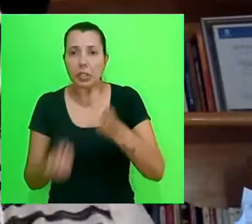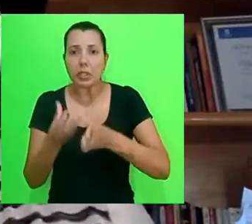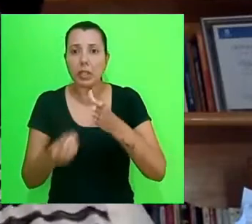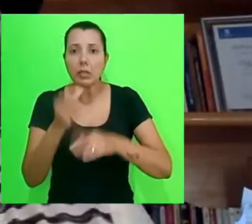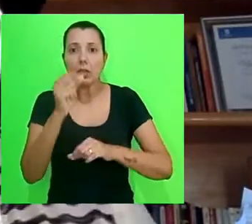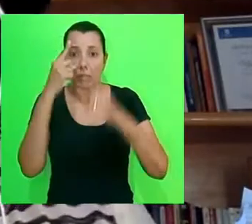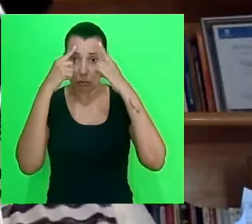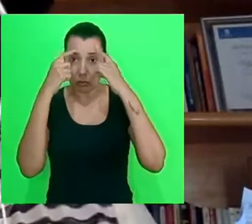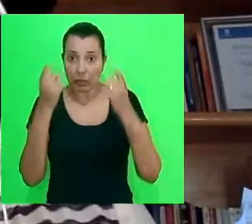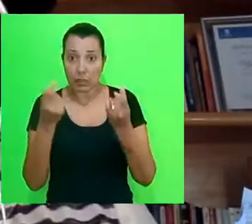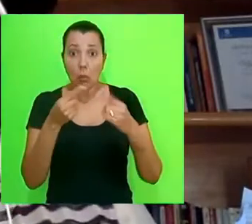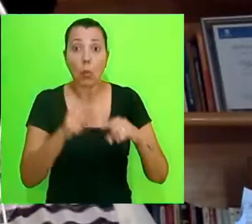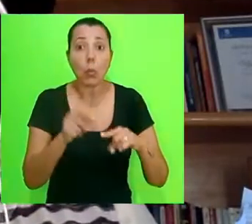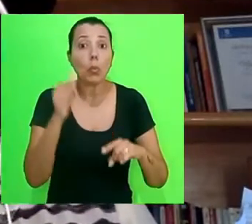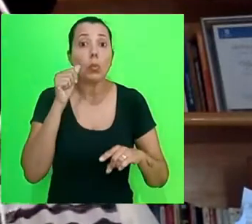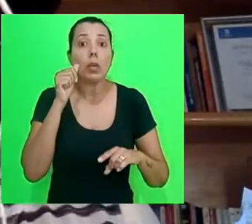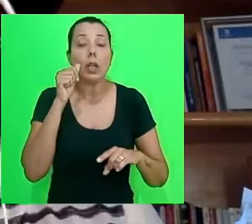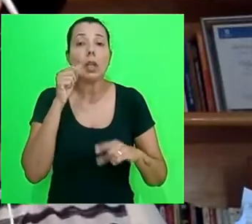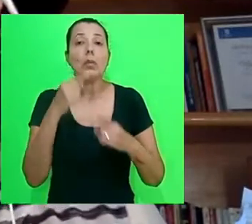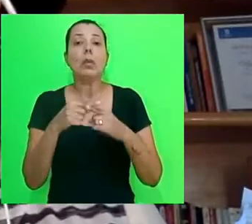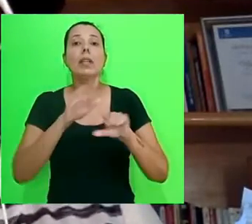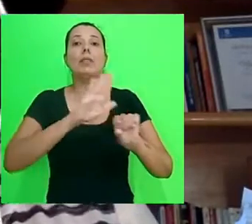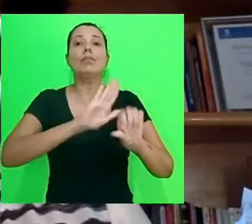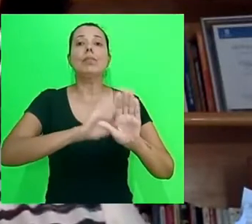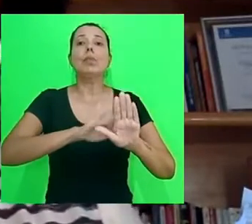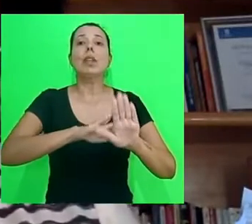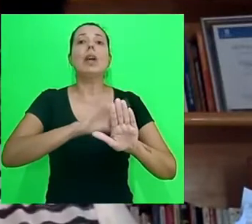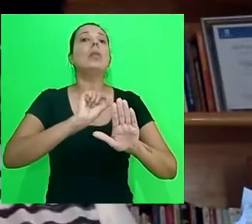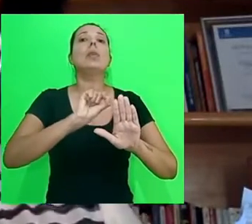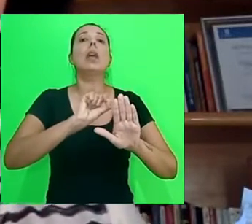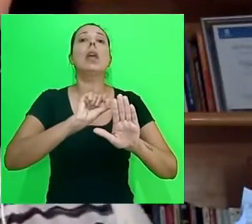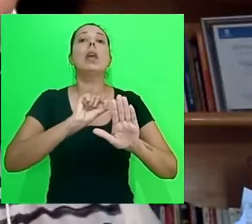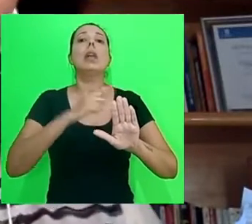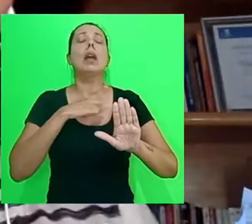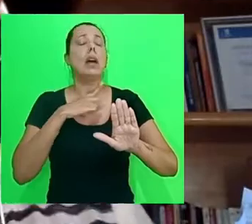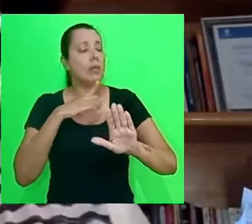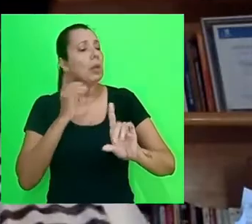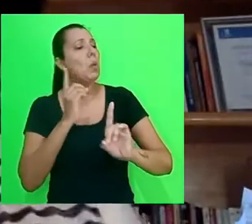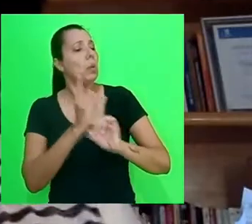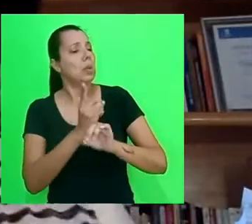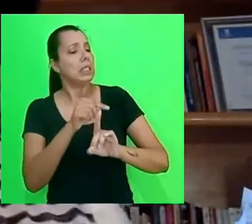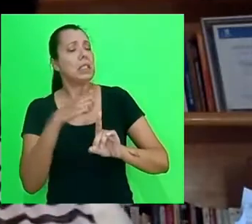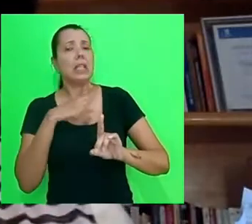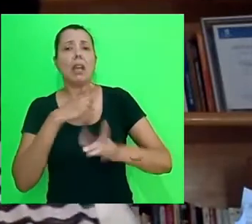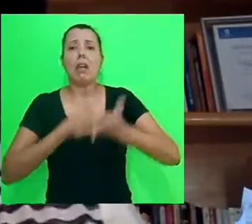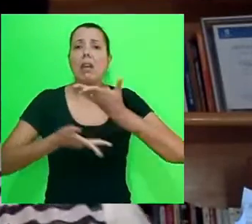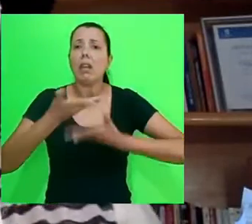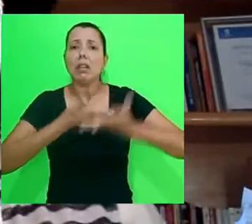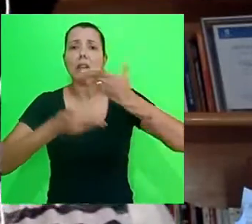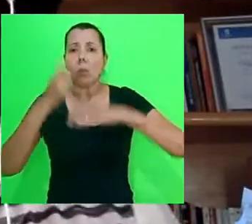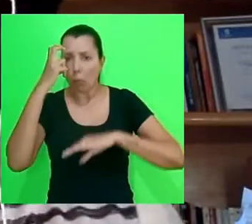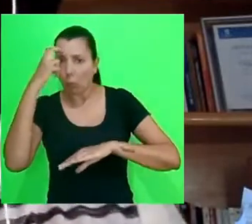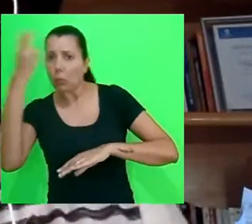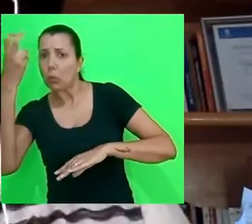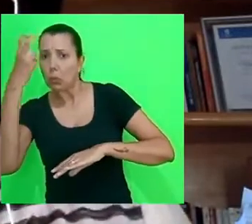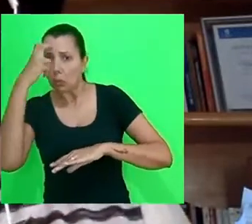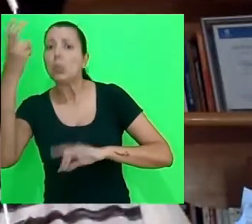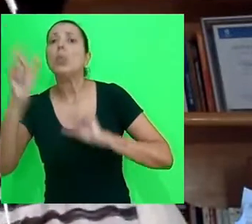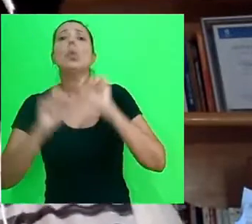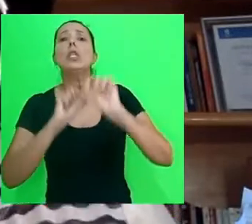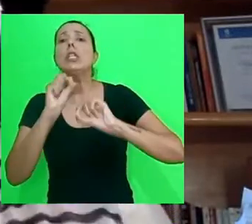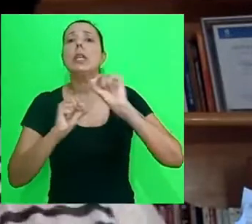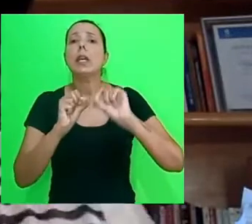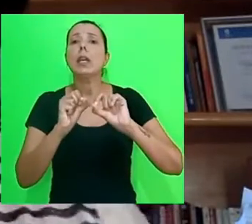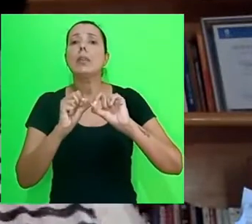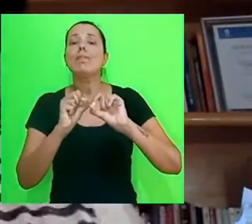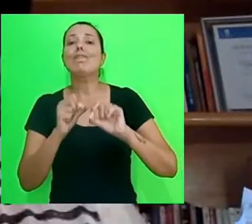que nós ainda estamos muito aquém do que deveríamos ter em termos de políticas públicas para as mulheres, mas já tínhamos avançado